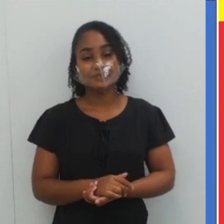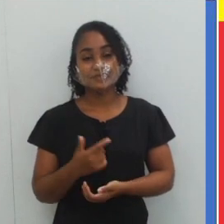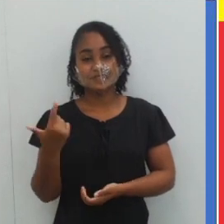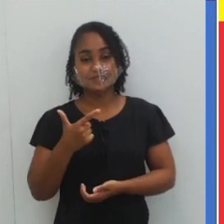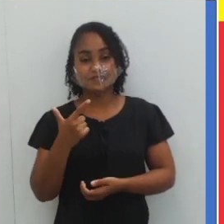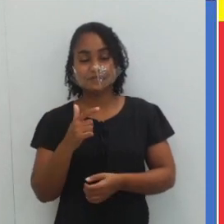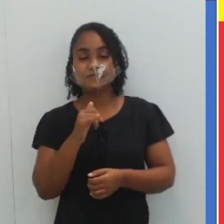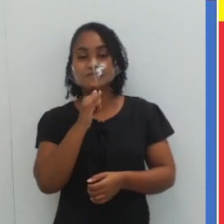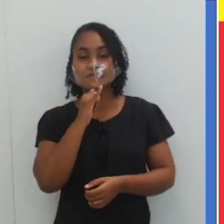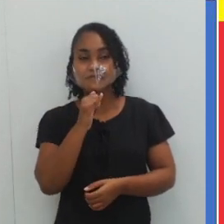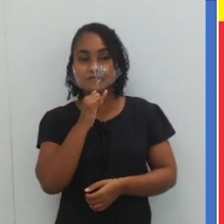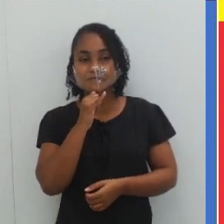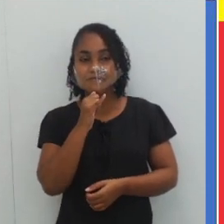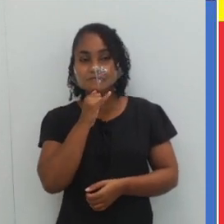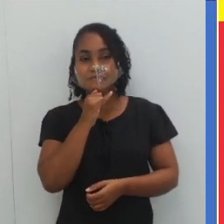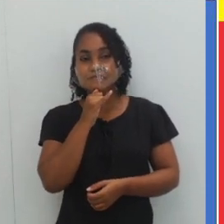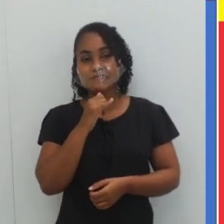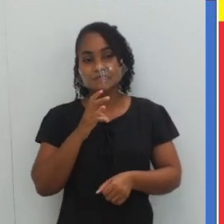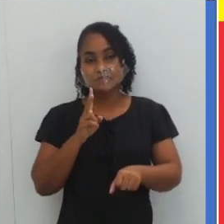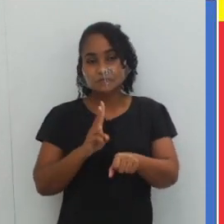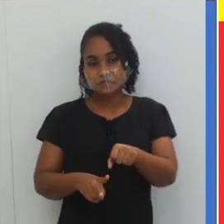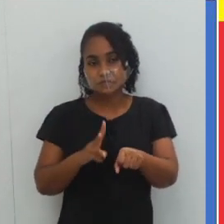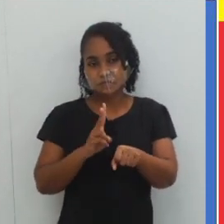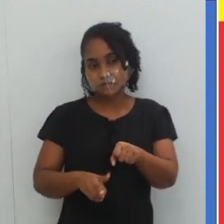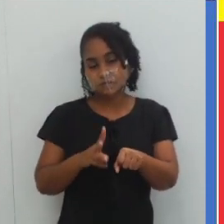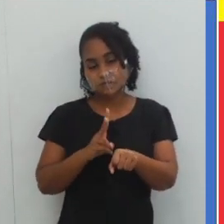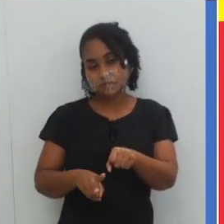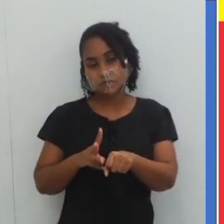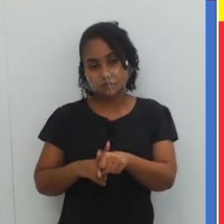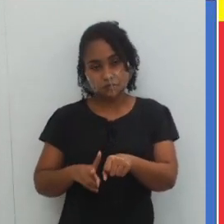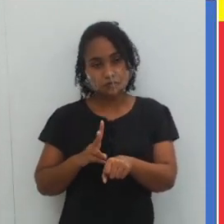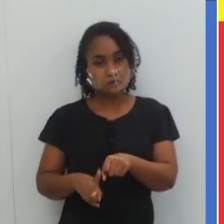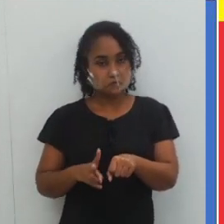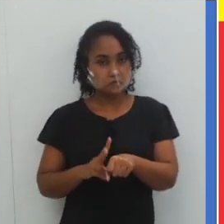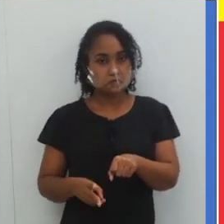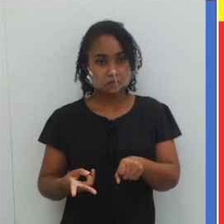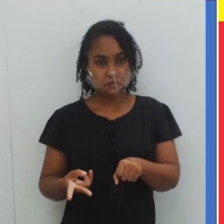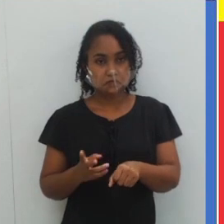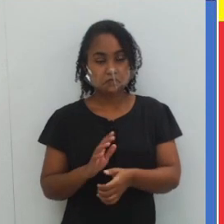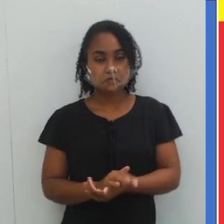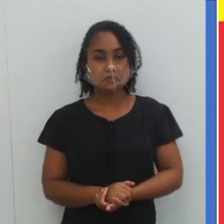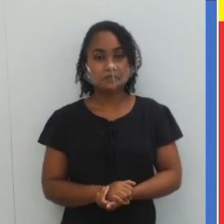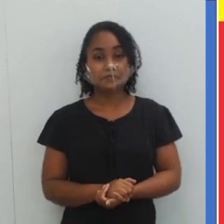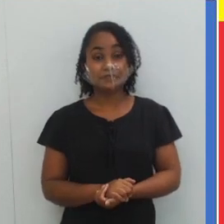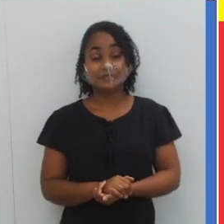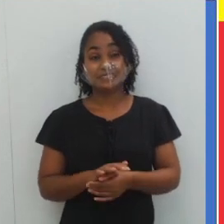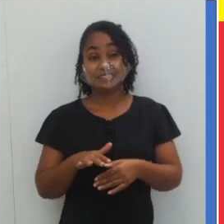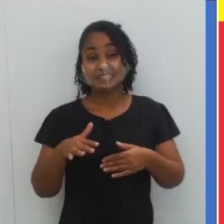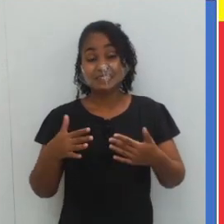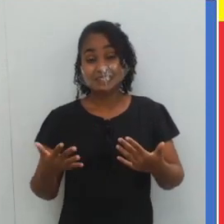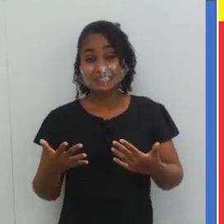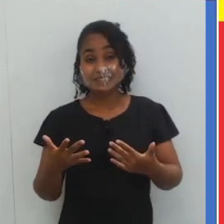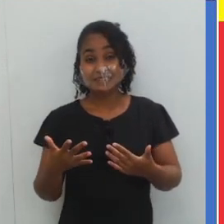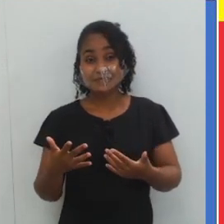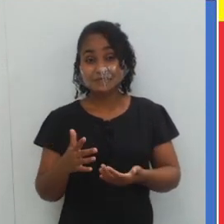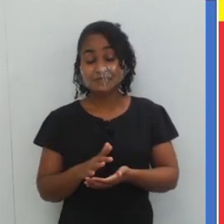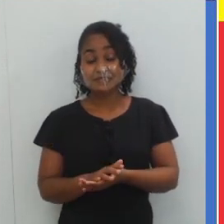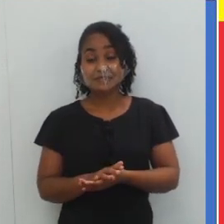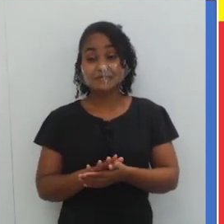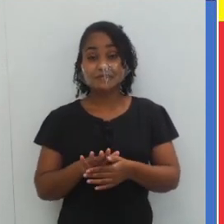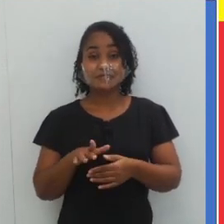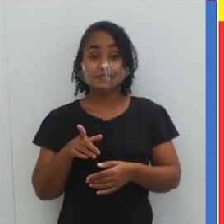abaixo. I was cutting vegetables. Eu estava cortando vegetais